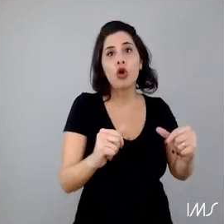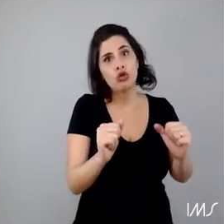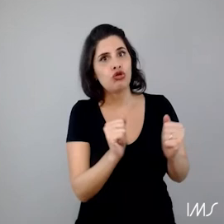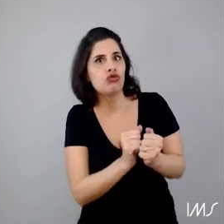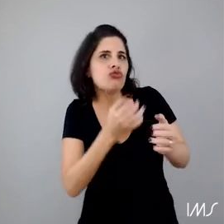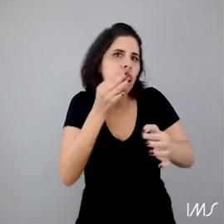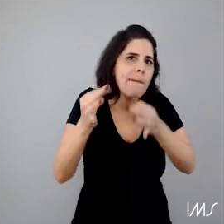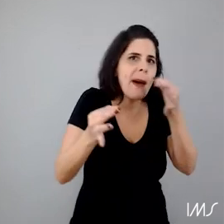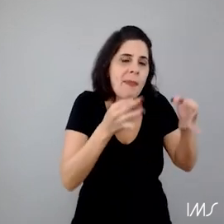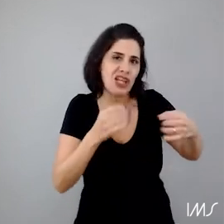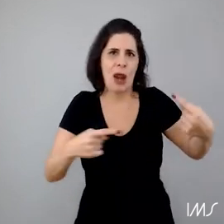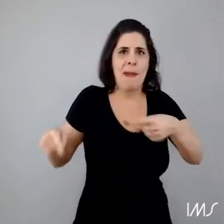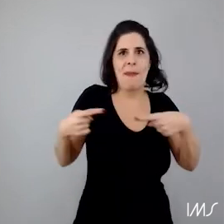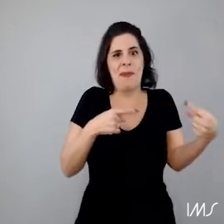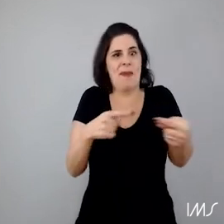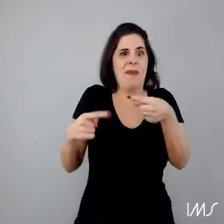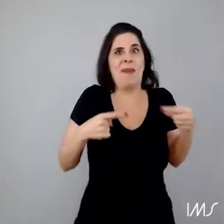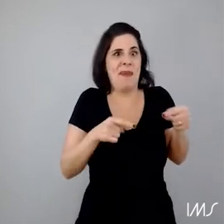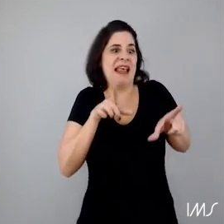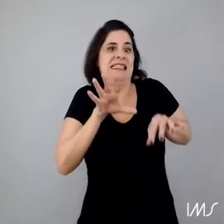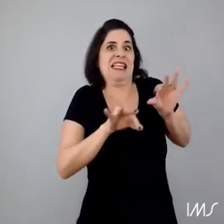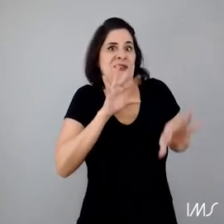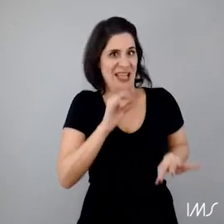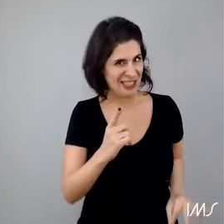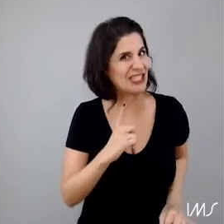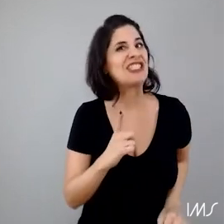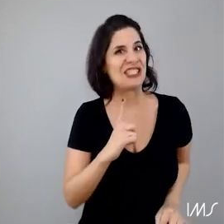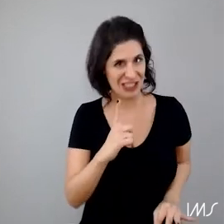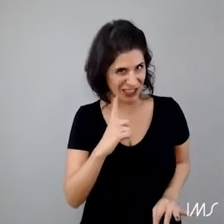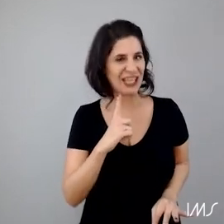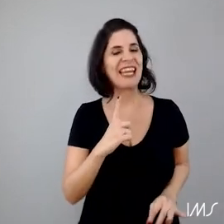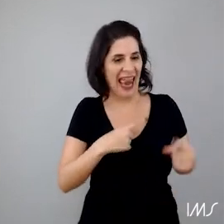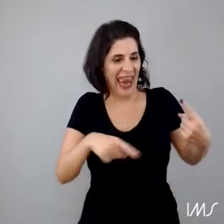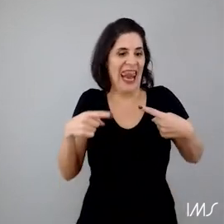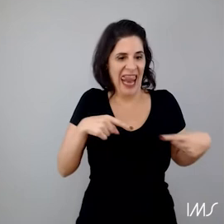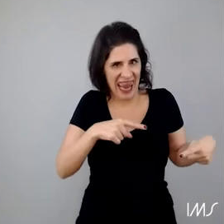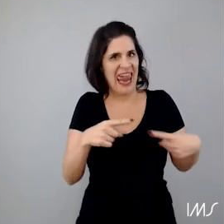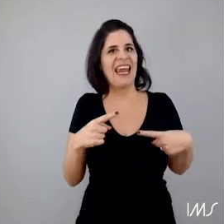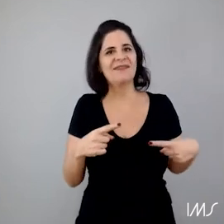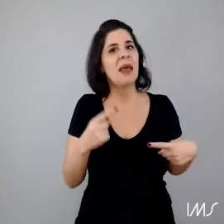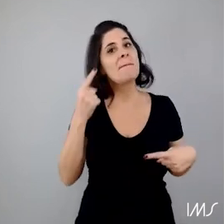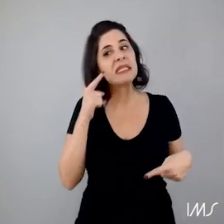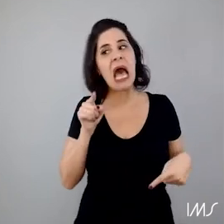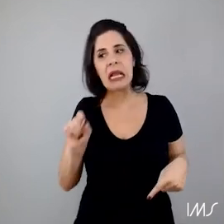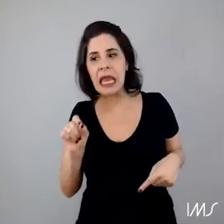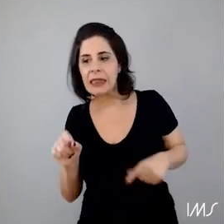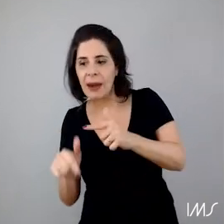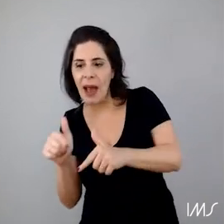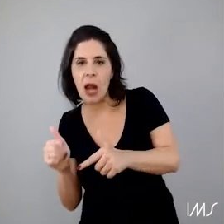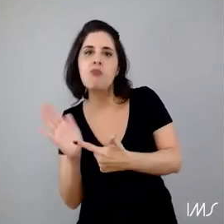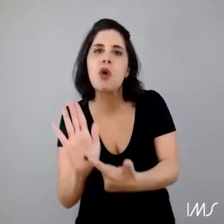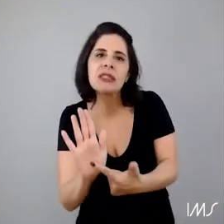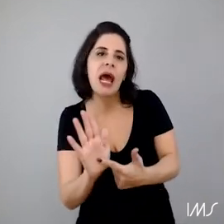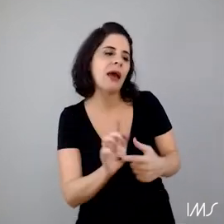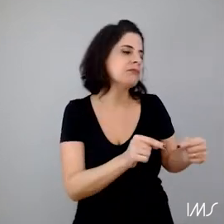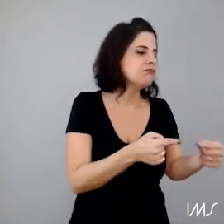trabalho, diante de tal obra e tal, e chegava assim, a um consenso. E a ideia